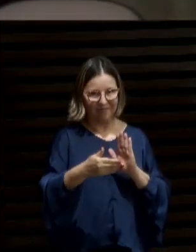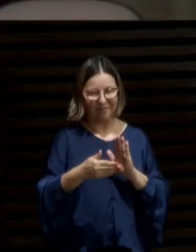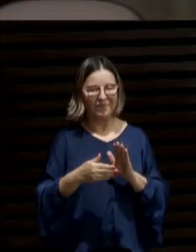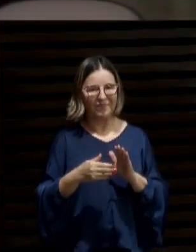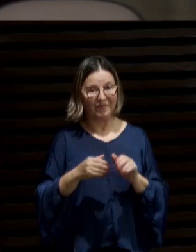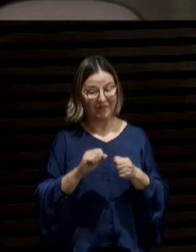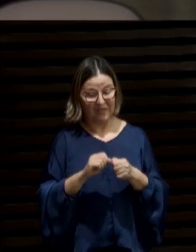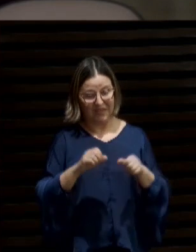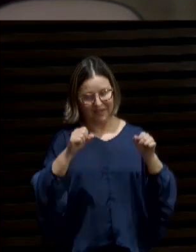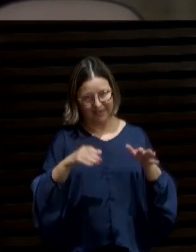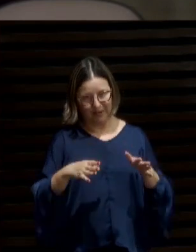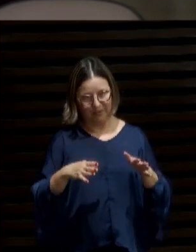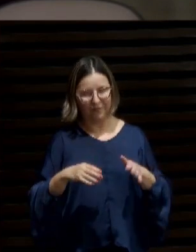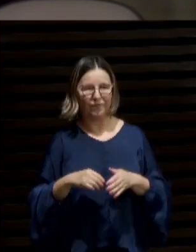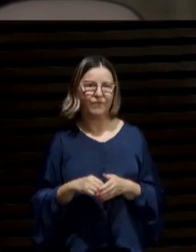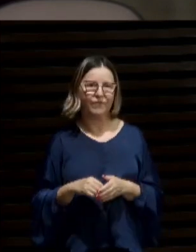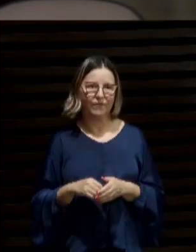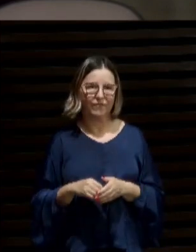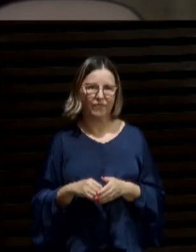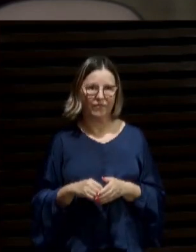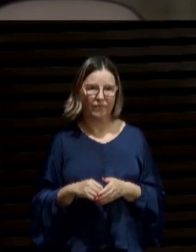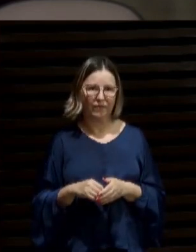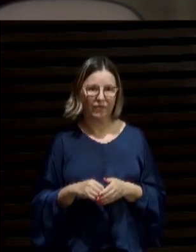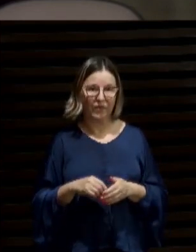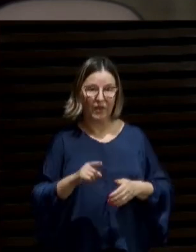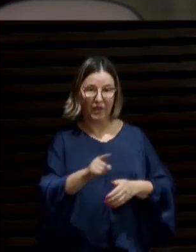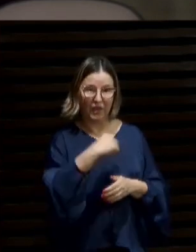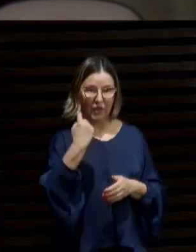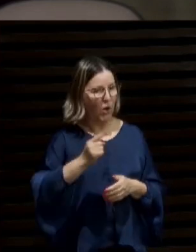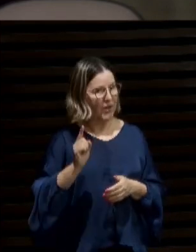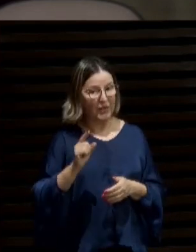E nós não fomos escolhidos depois que caímos.